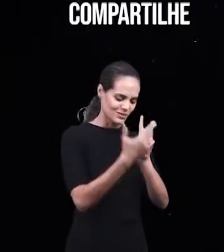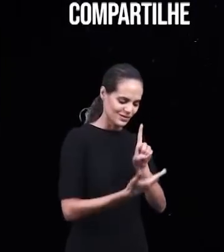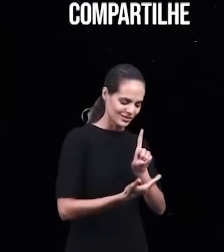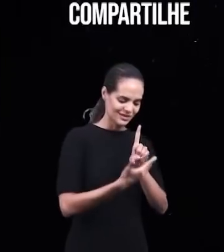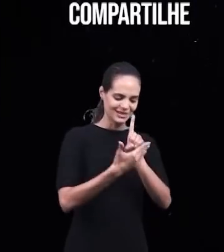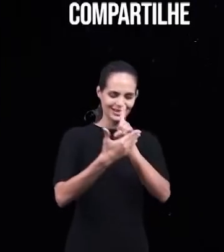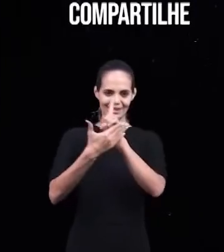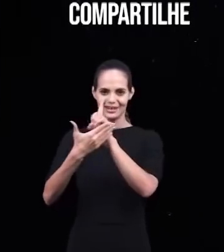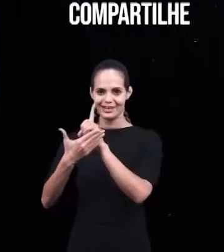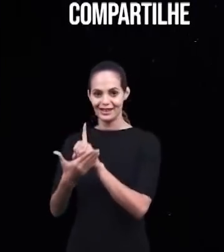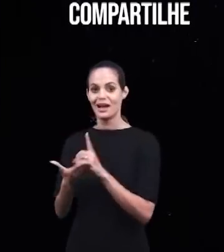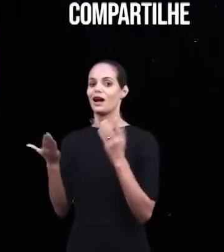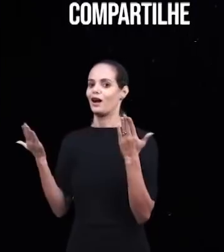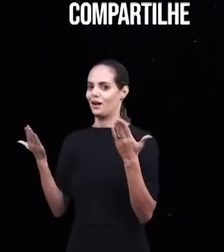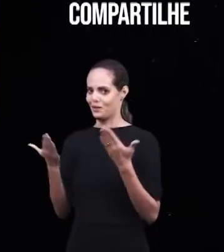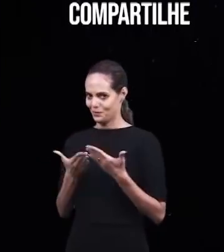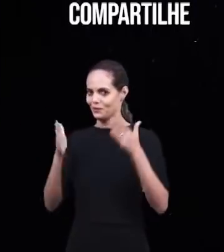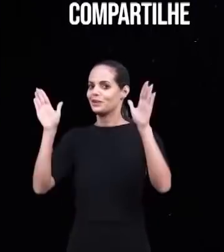agora sou